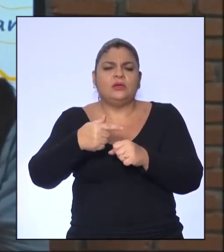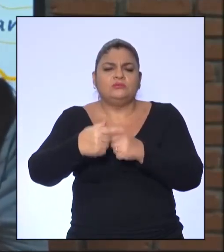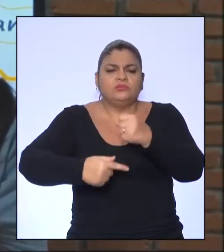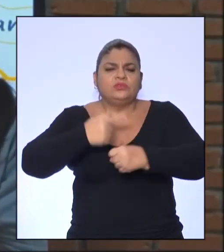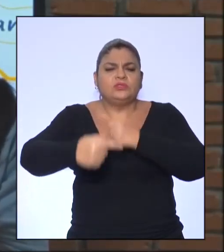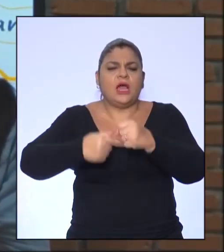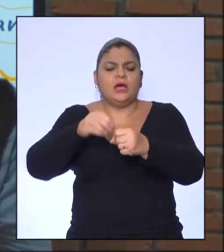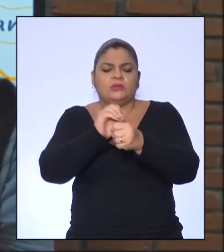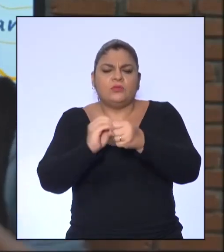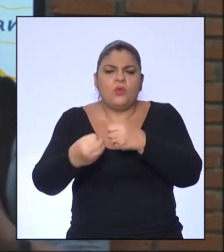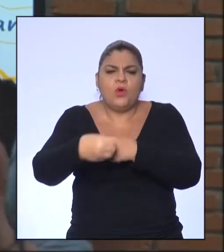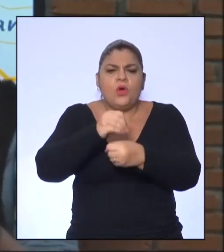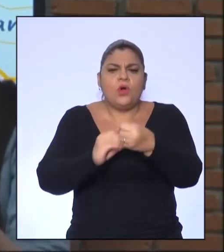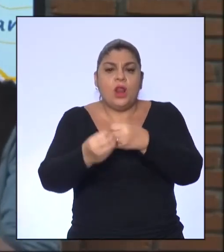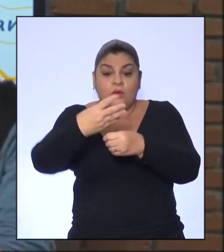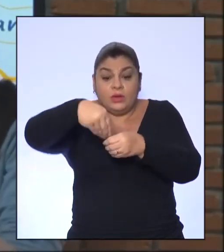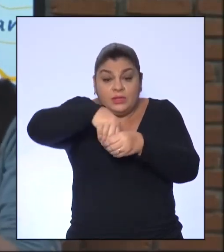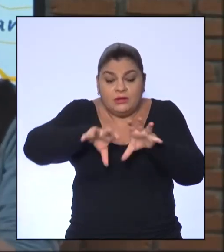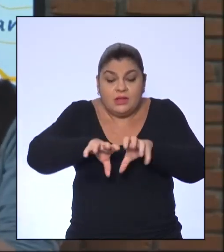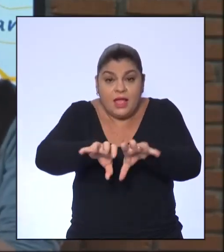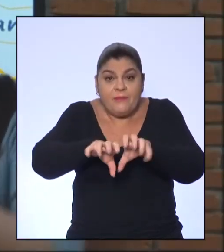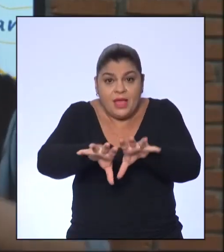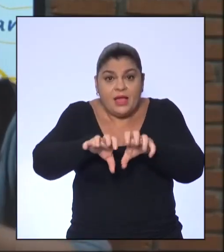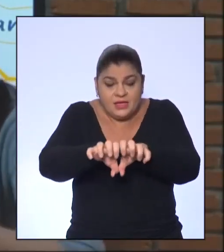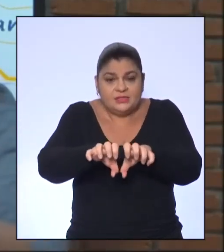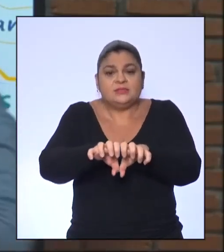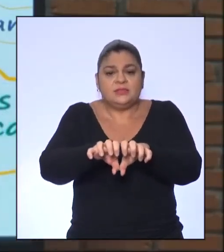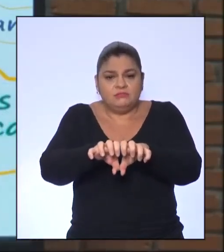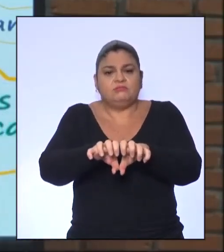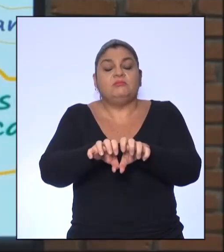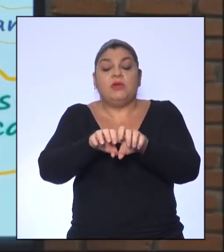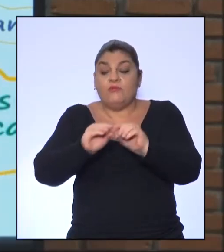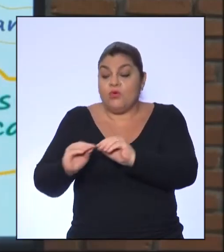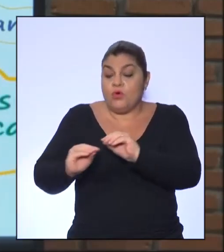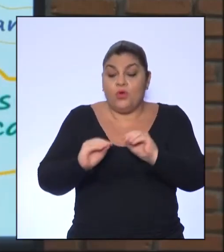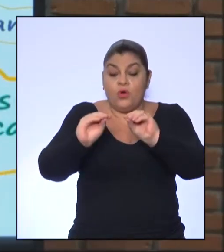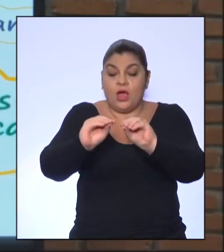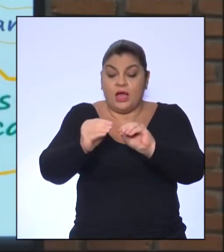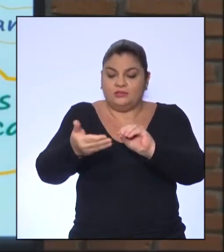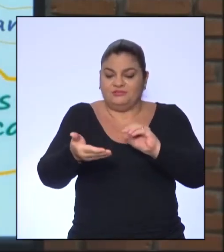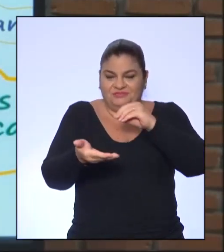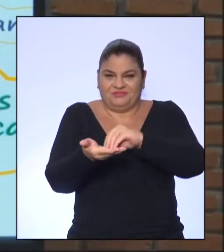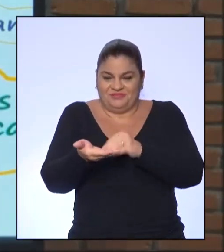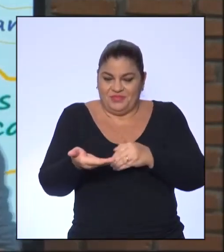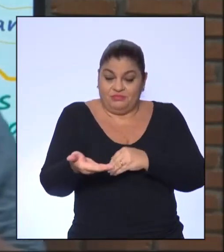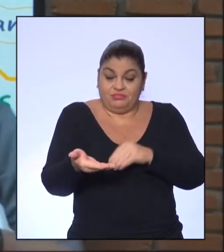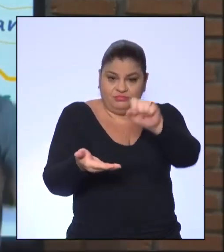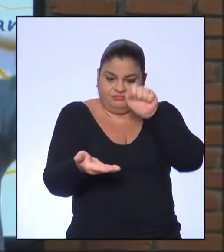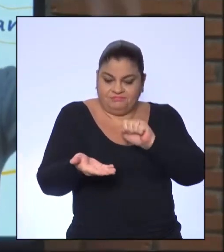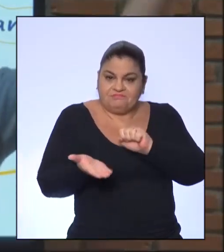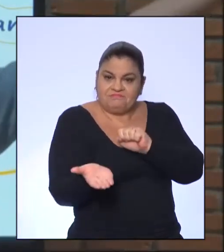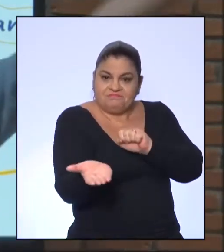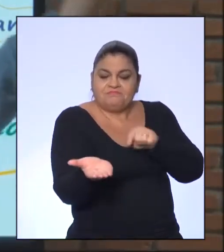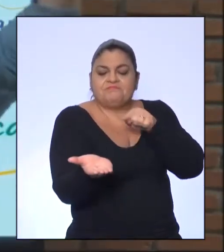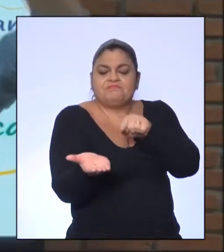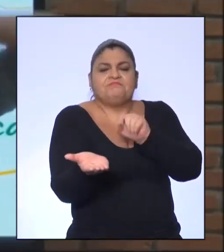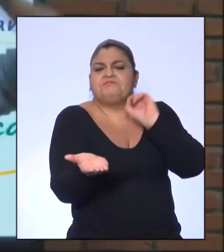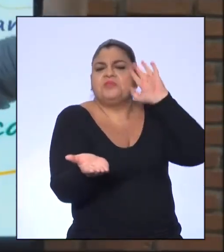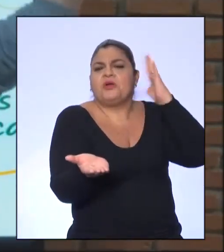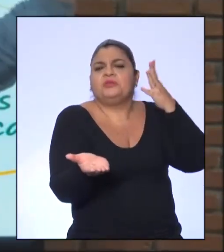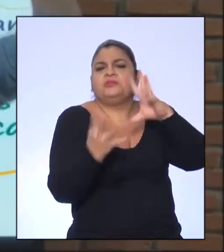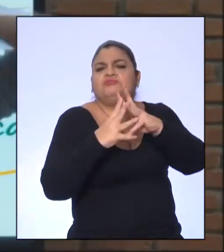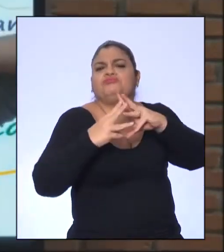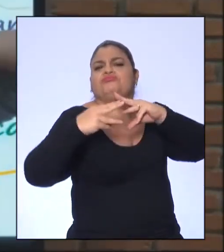estavam ali naquela massa, quando foram misturados e colocados depois ao forno, o que aconteceu? Eles foram embora e